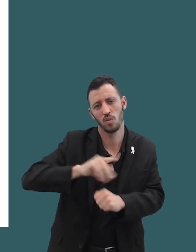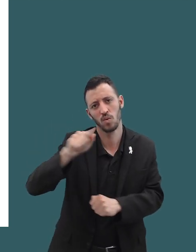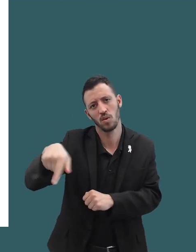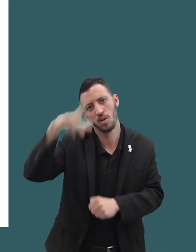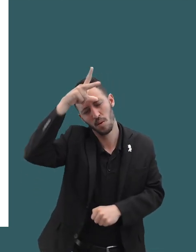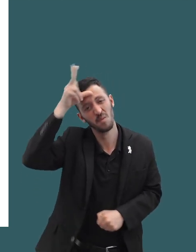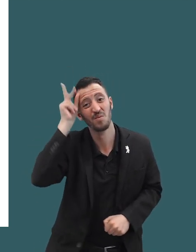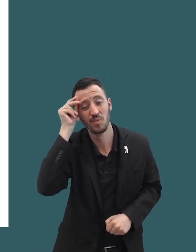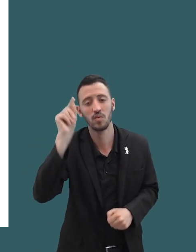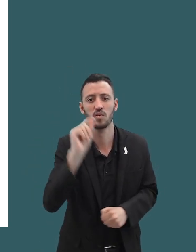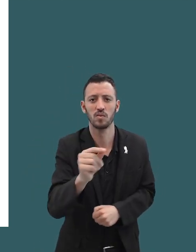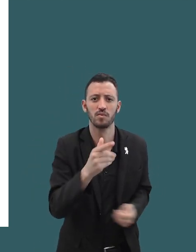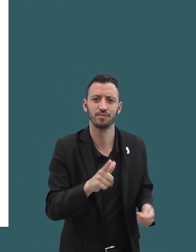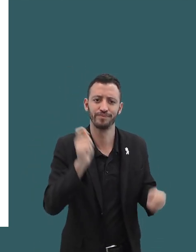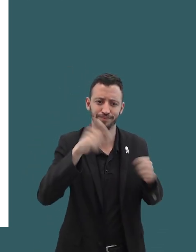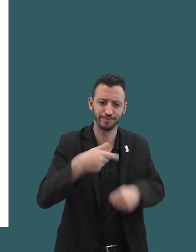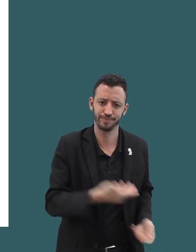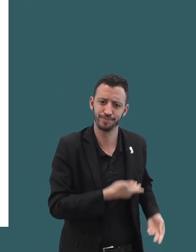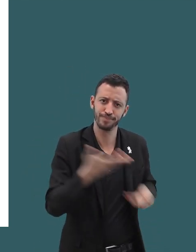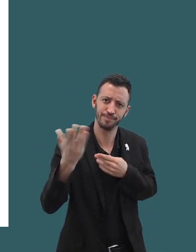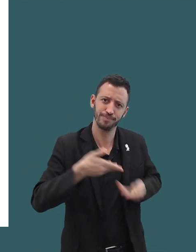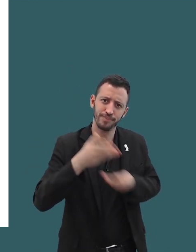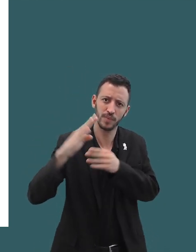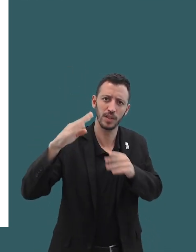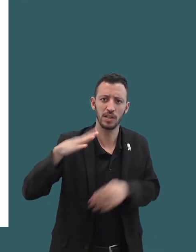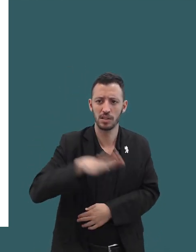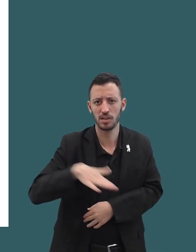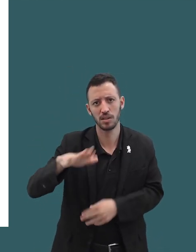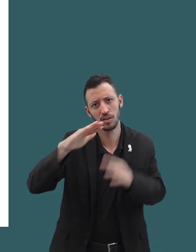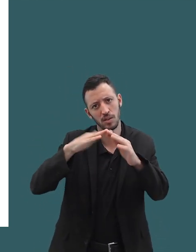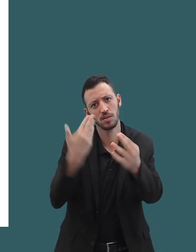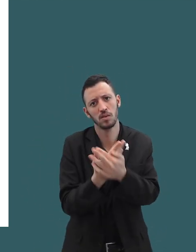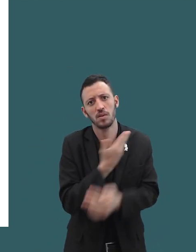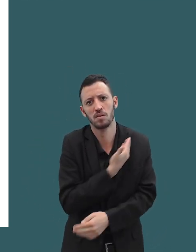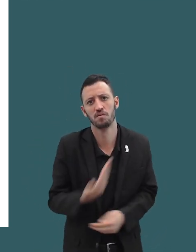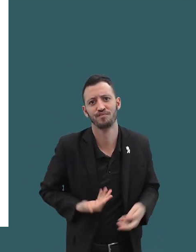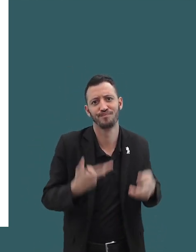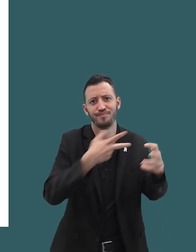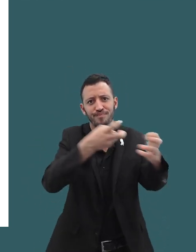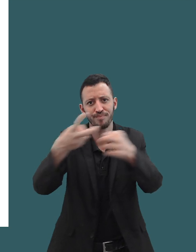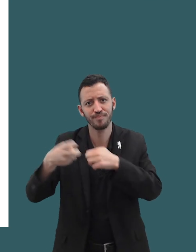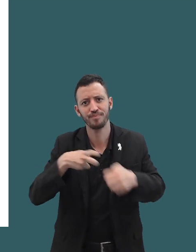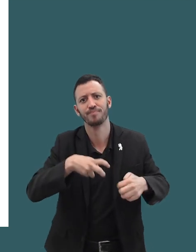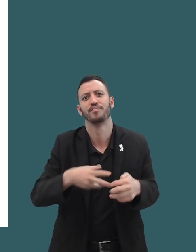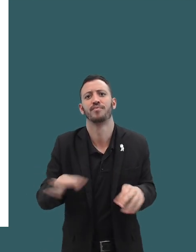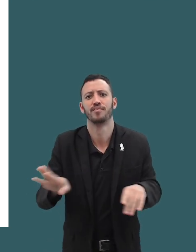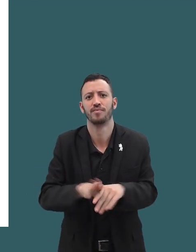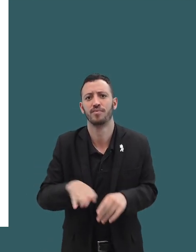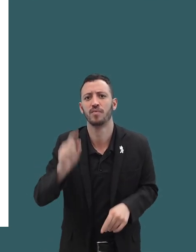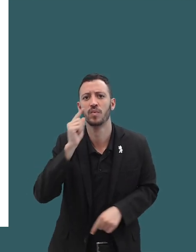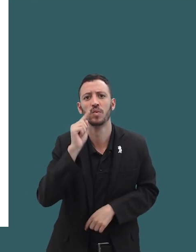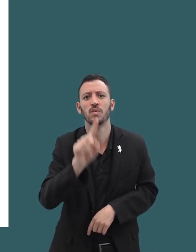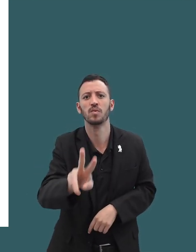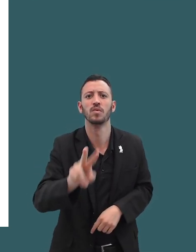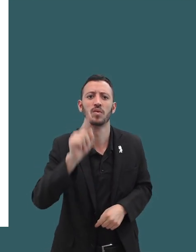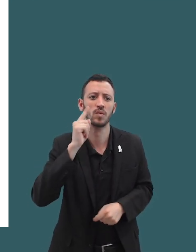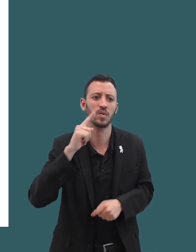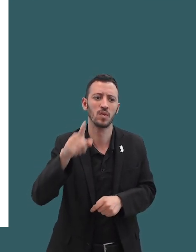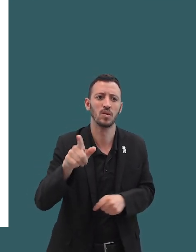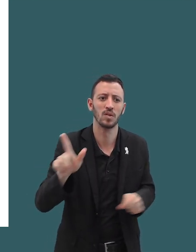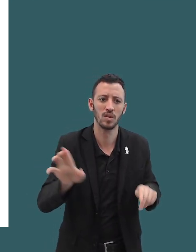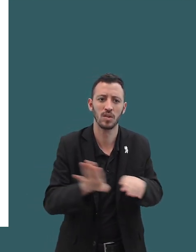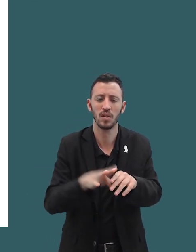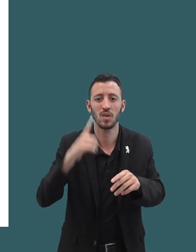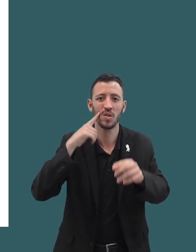pela prefeitura para que levassem as crianças das escolas públicas ao Observatório do Capricórnio, para ver as asteroides,